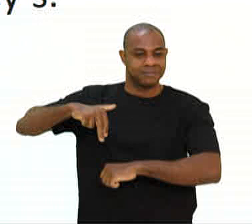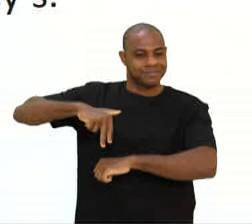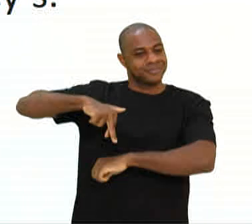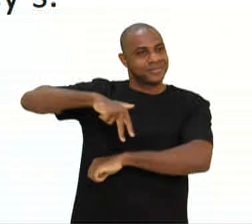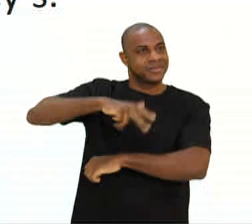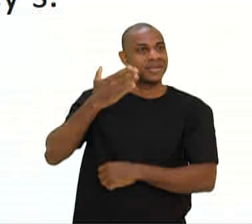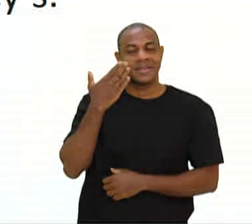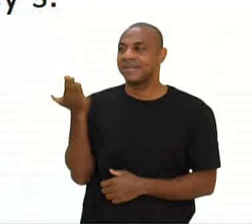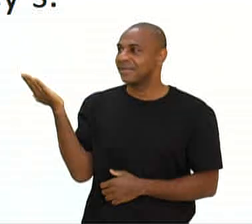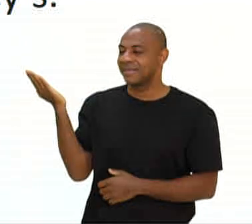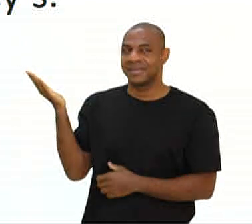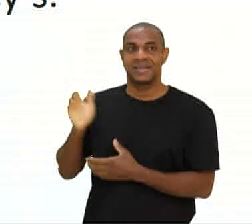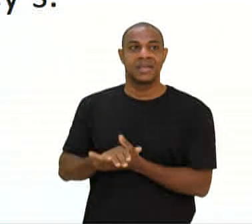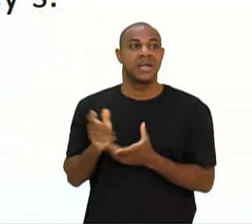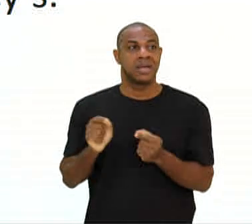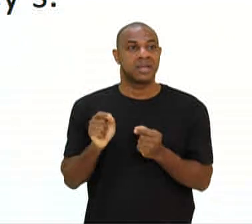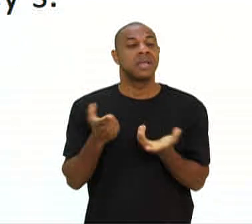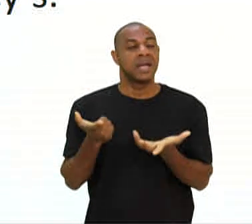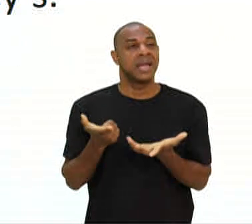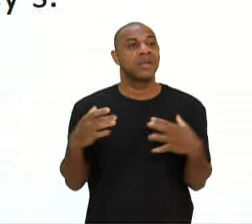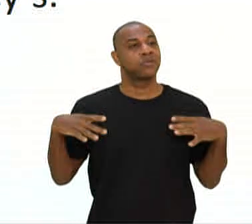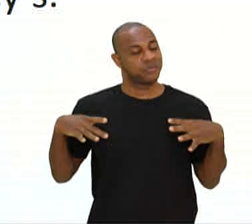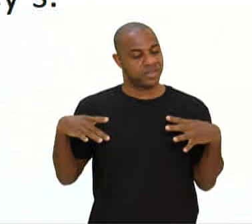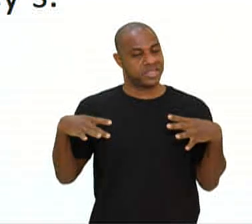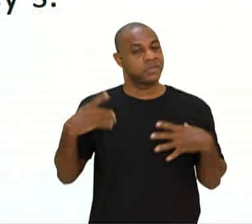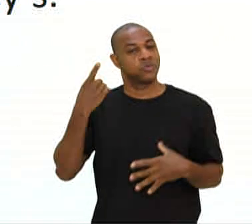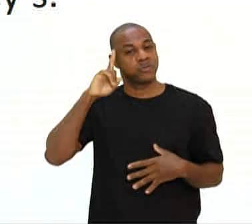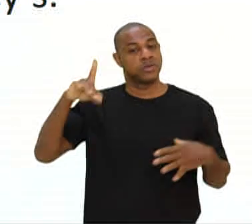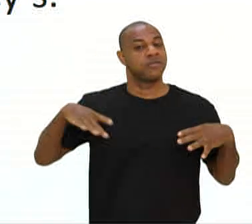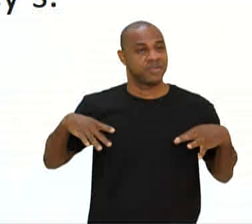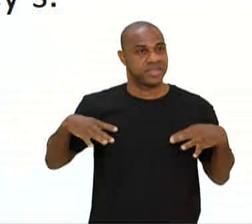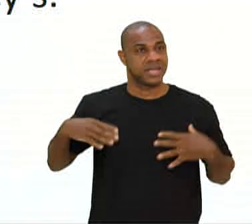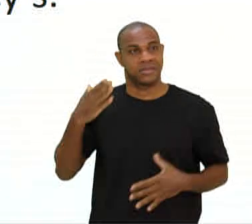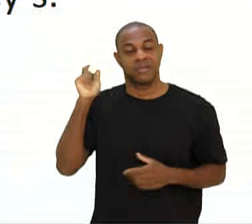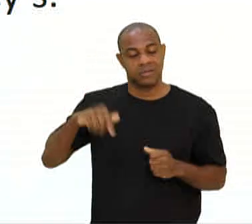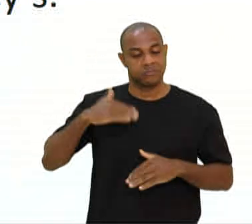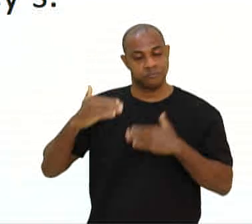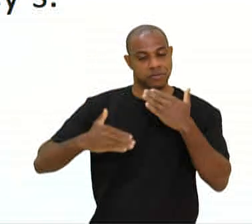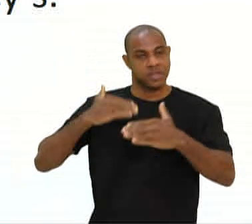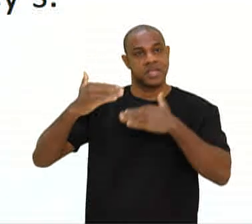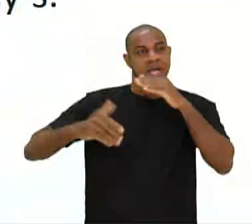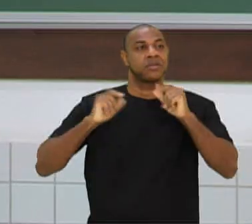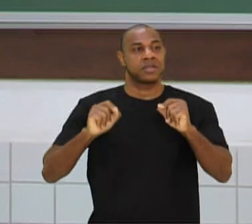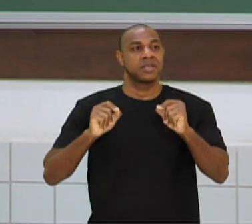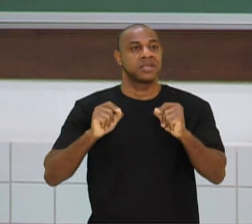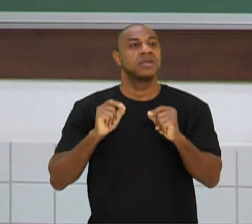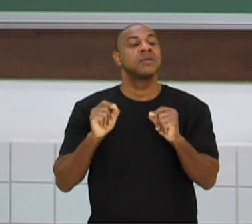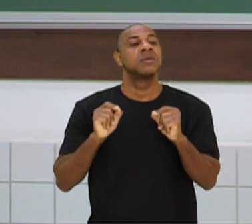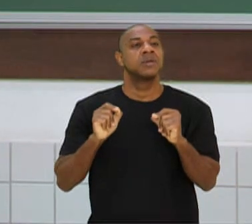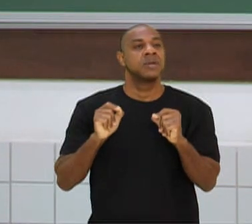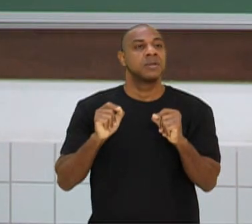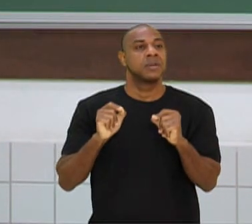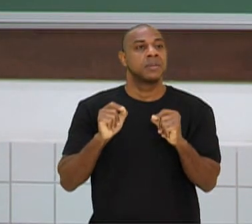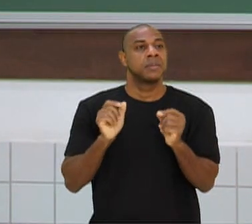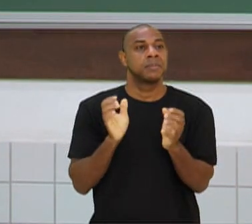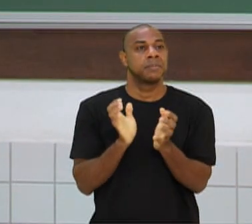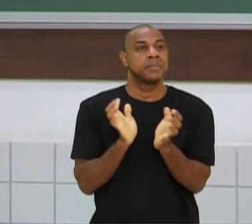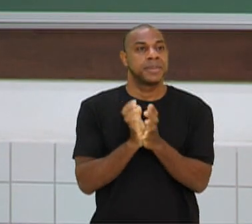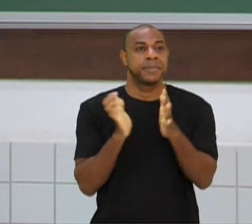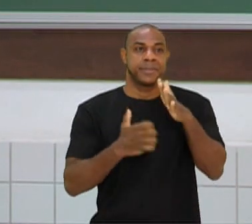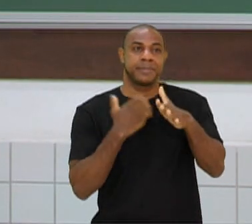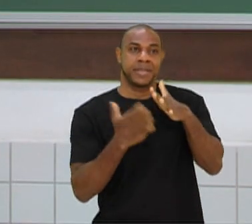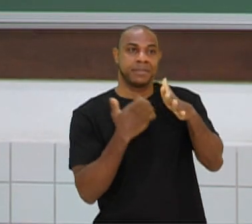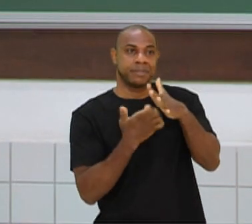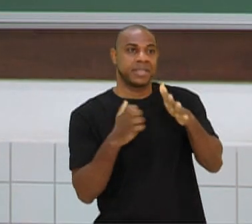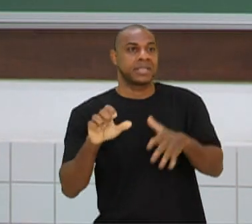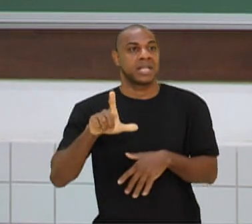é o desfile em relação ao Dia de Ação de Graças e foi desenvolvido inicialmente pela loja Macy's e